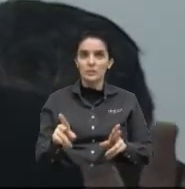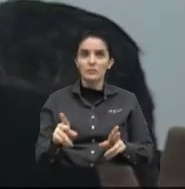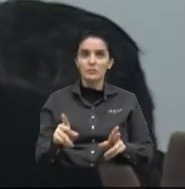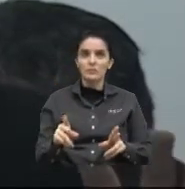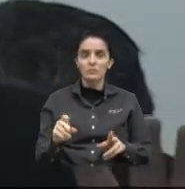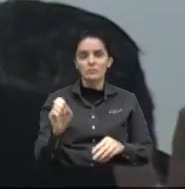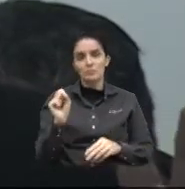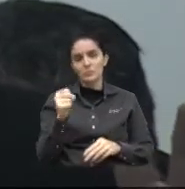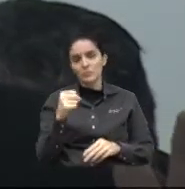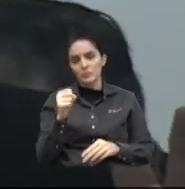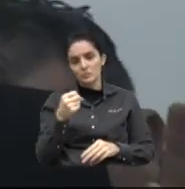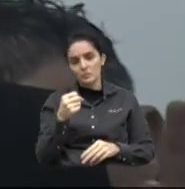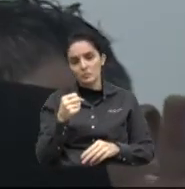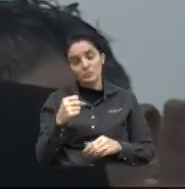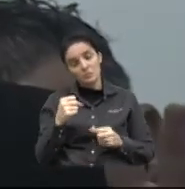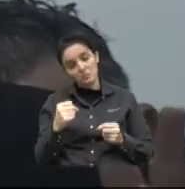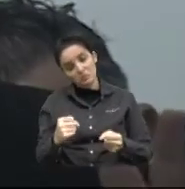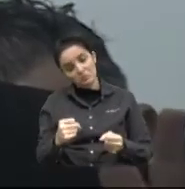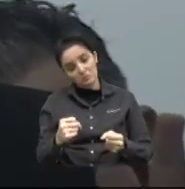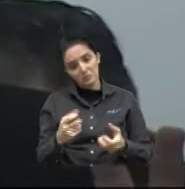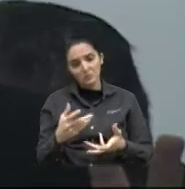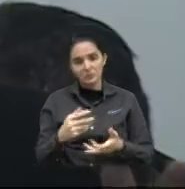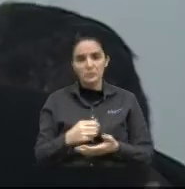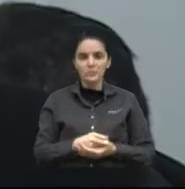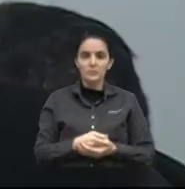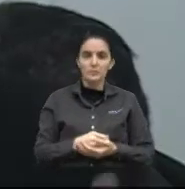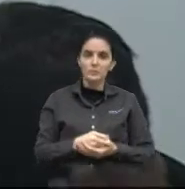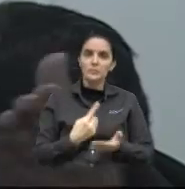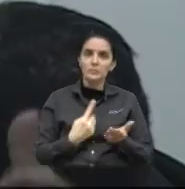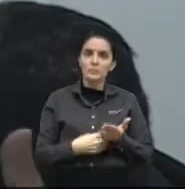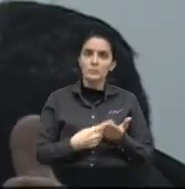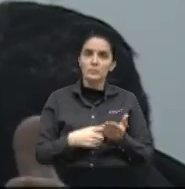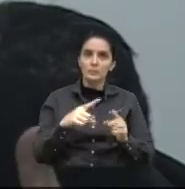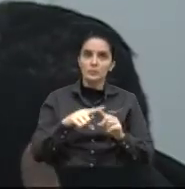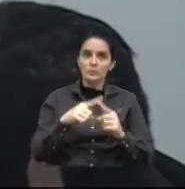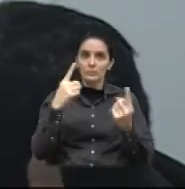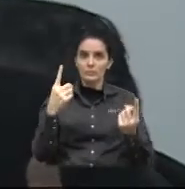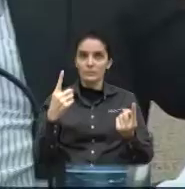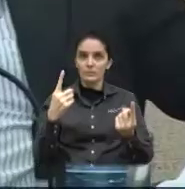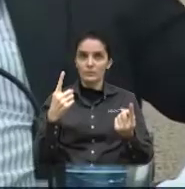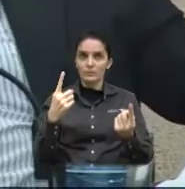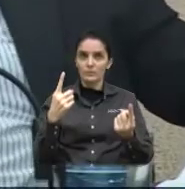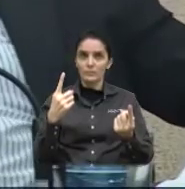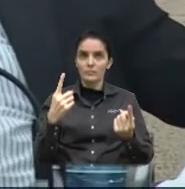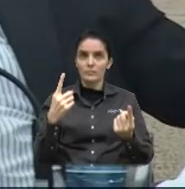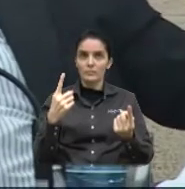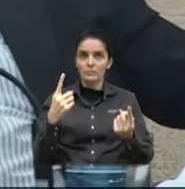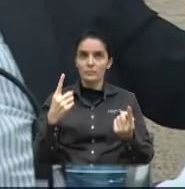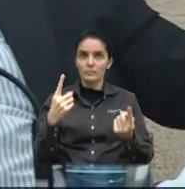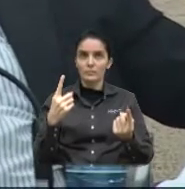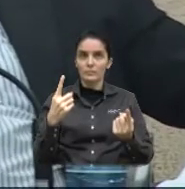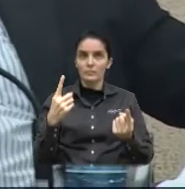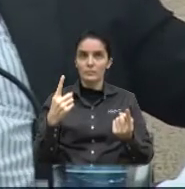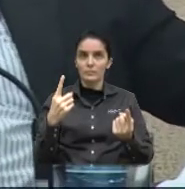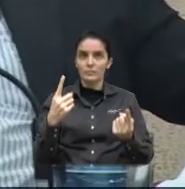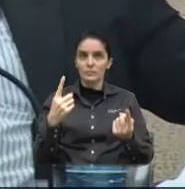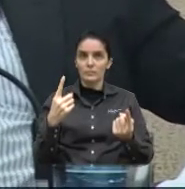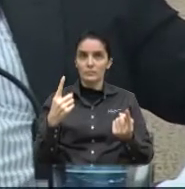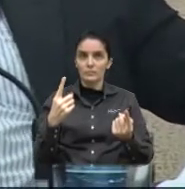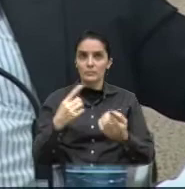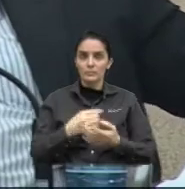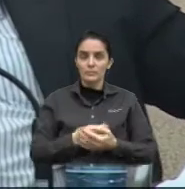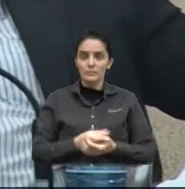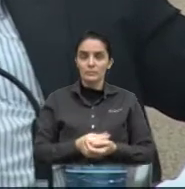até eu posso até concordar porém a afronta